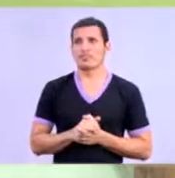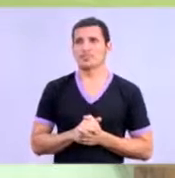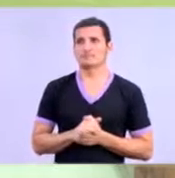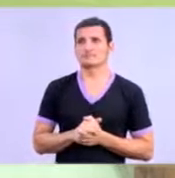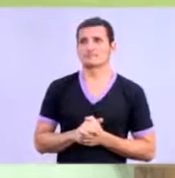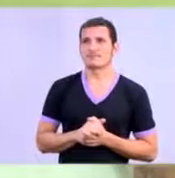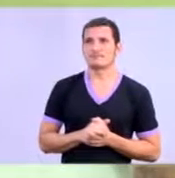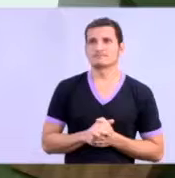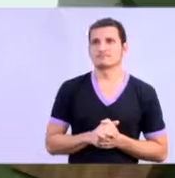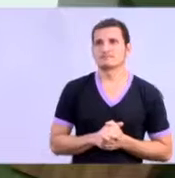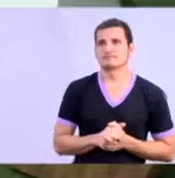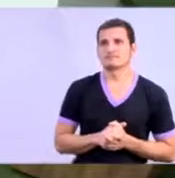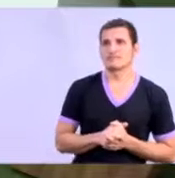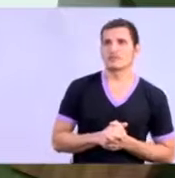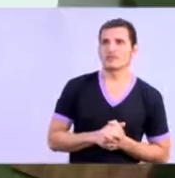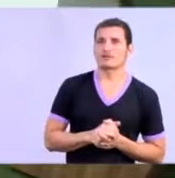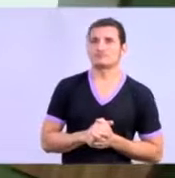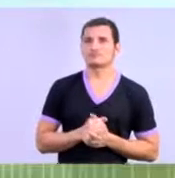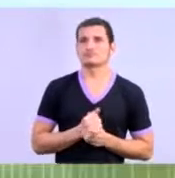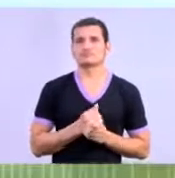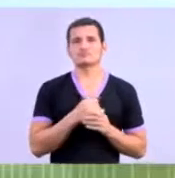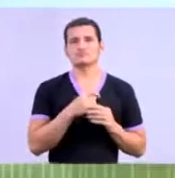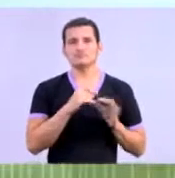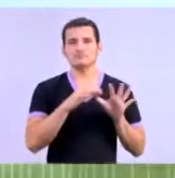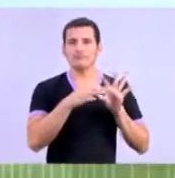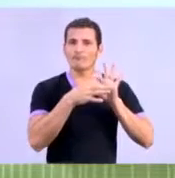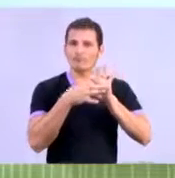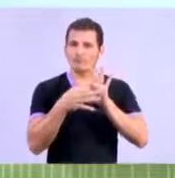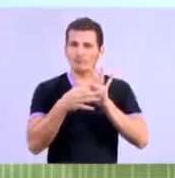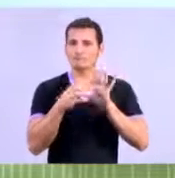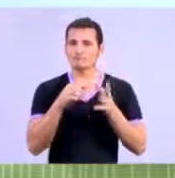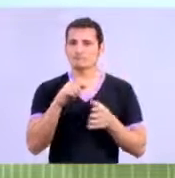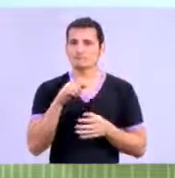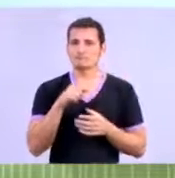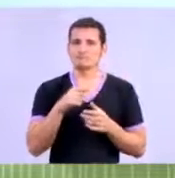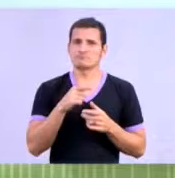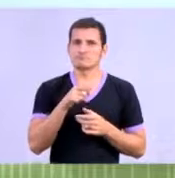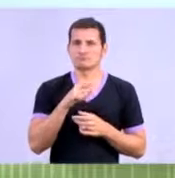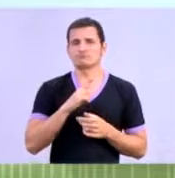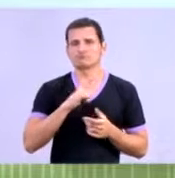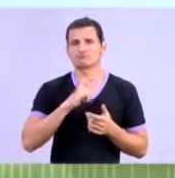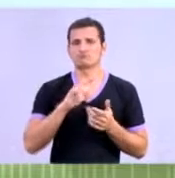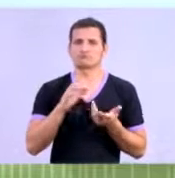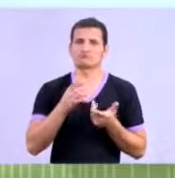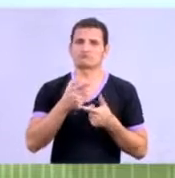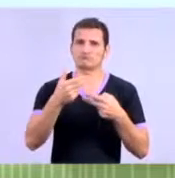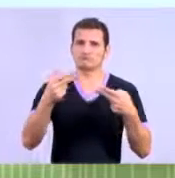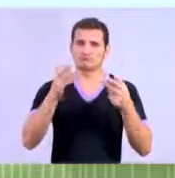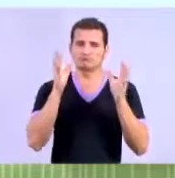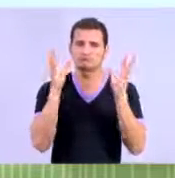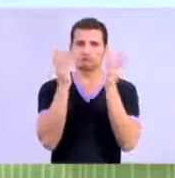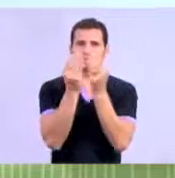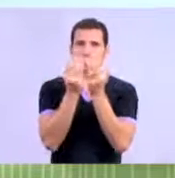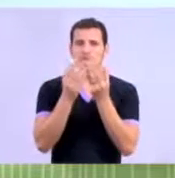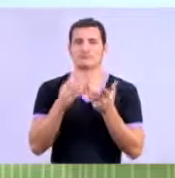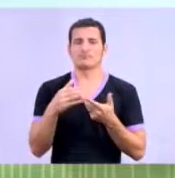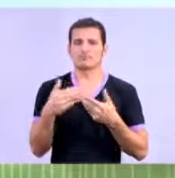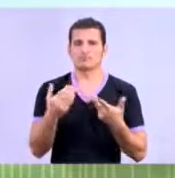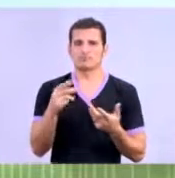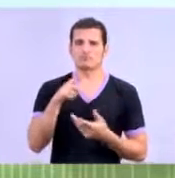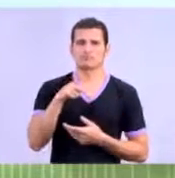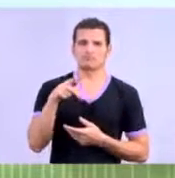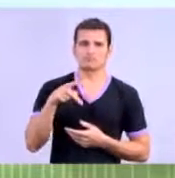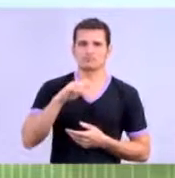Nos problemas, na contextualização do problema, a gente acaba definindo realmente esses objetos abstratos. Então, como o professor José